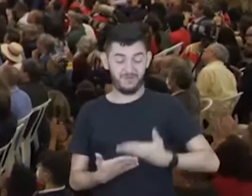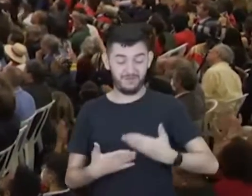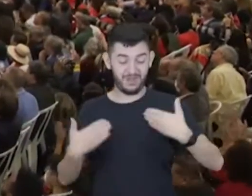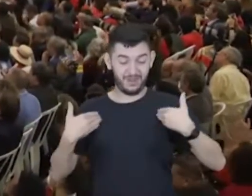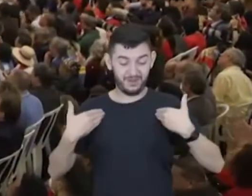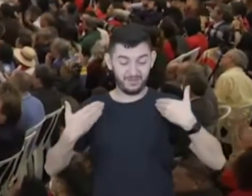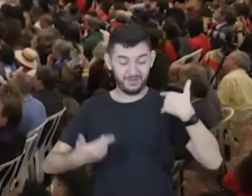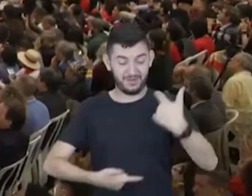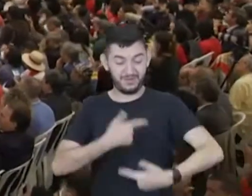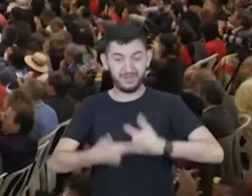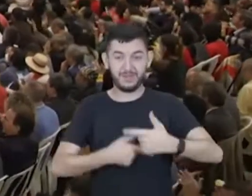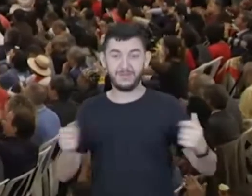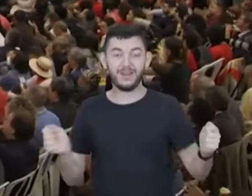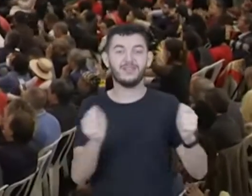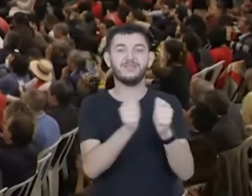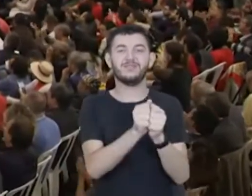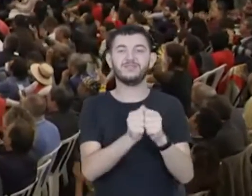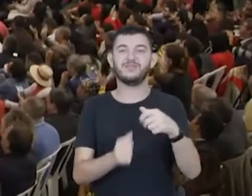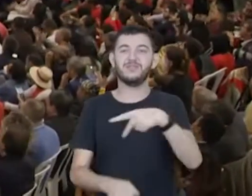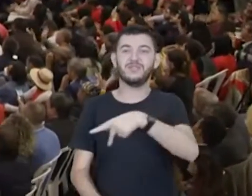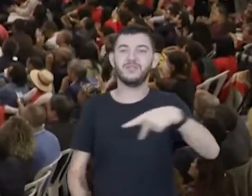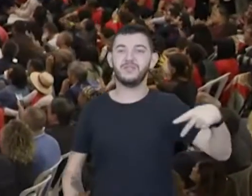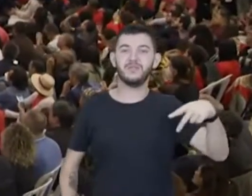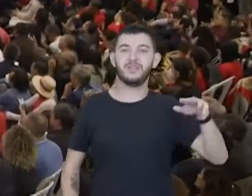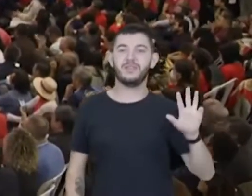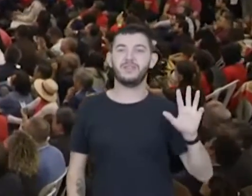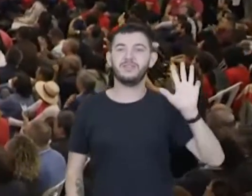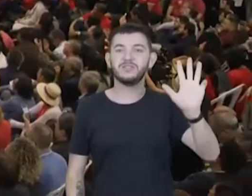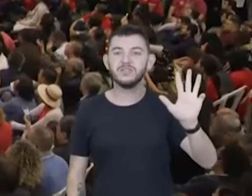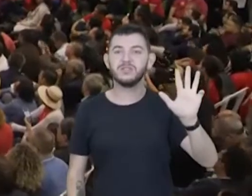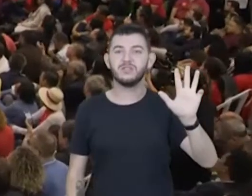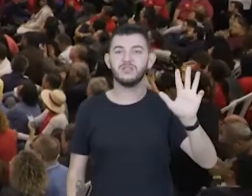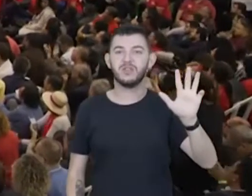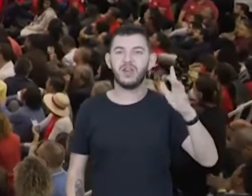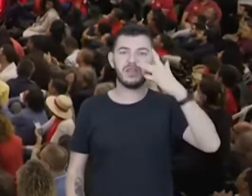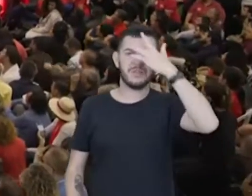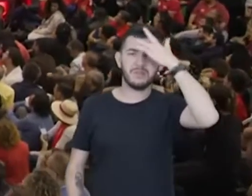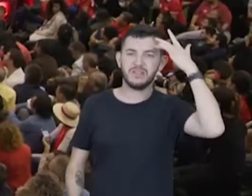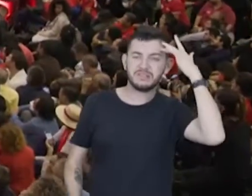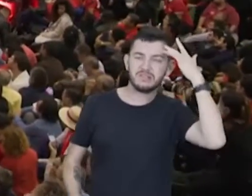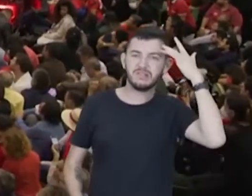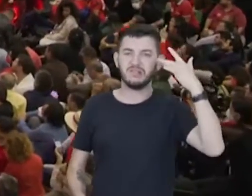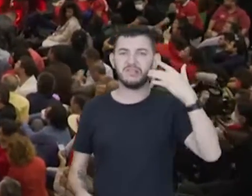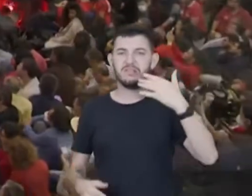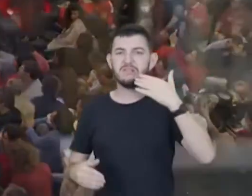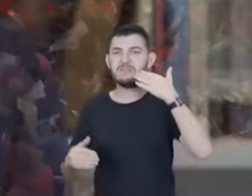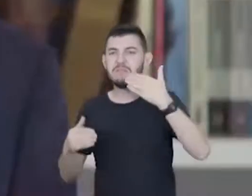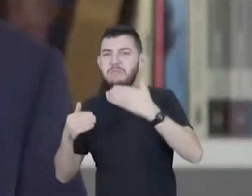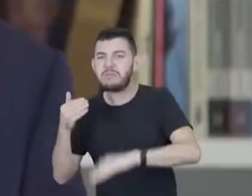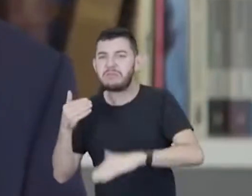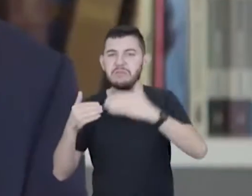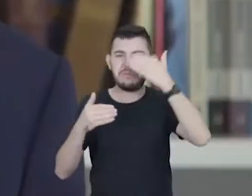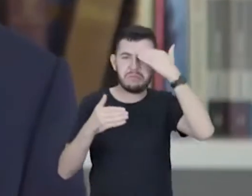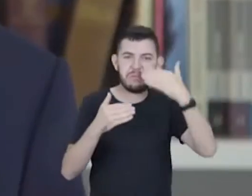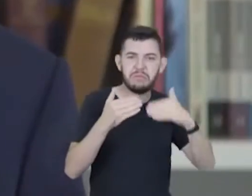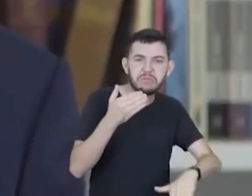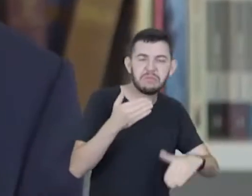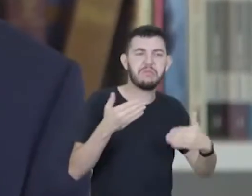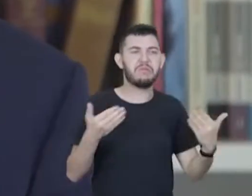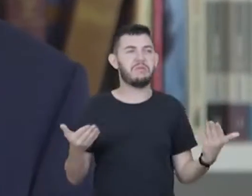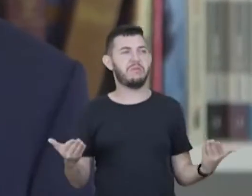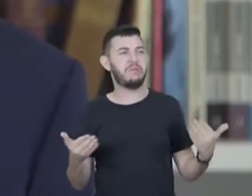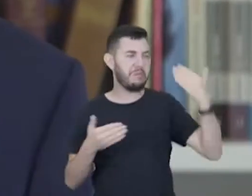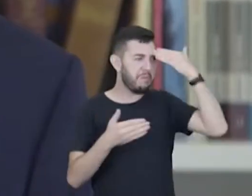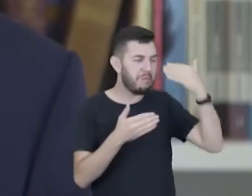Lula mesmo que muitos discordem da sua opinião de que Lula é um prato que